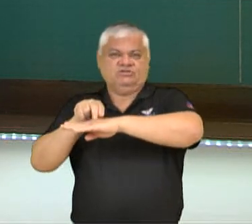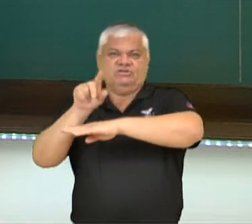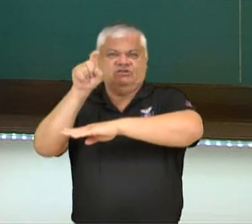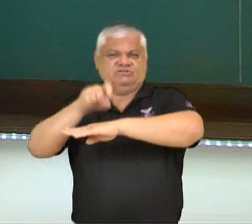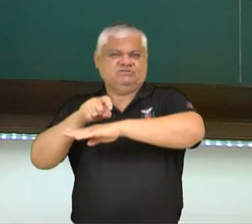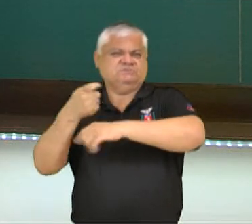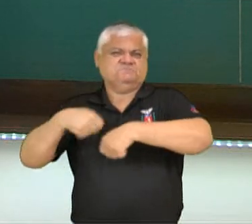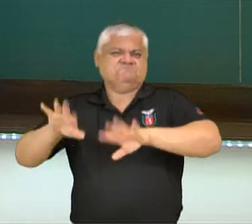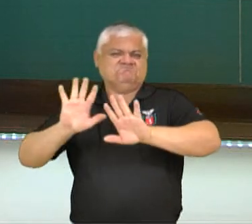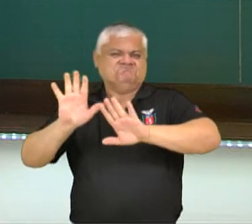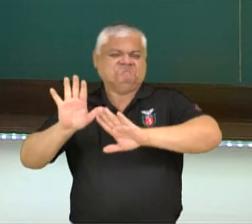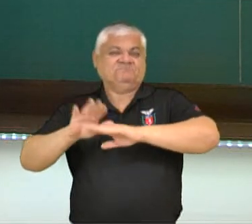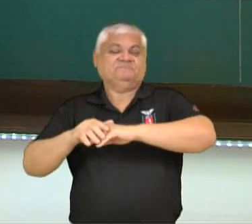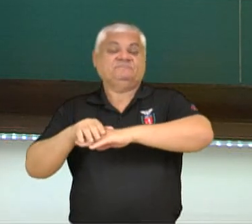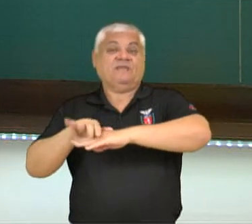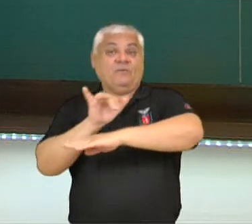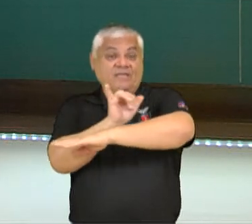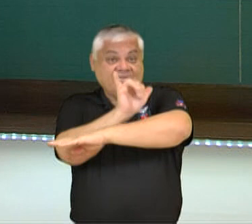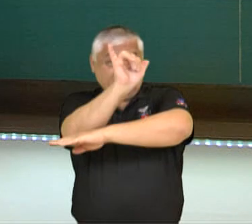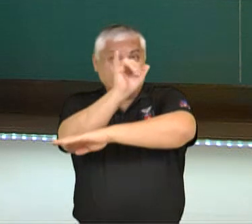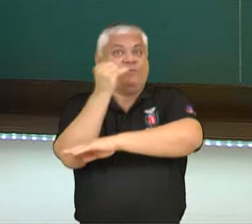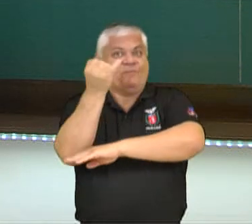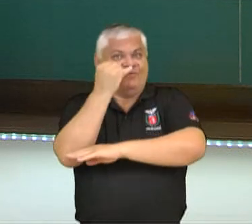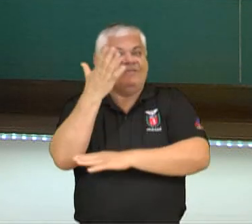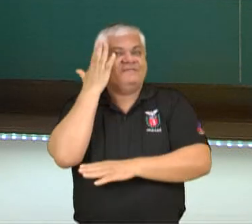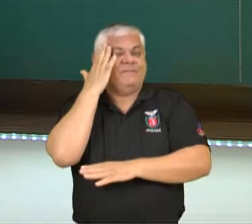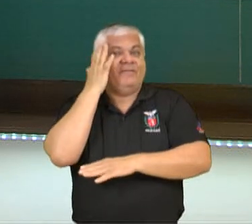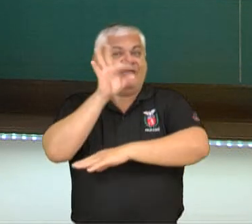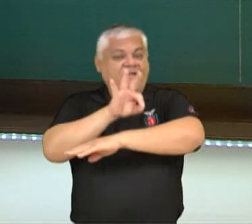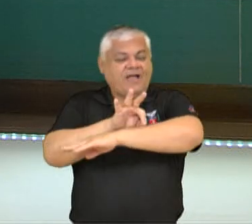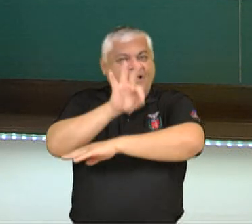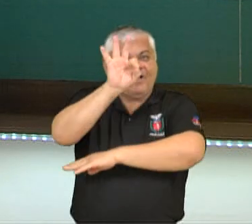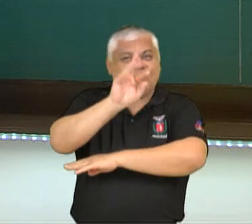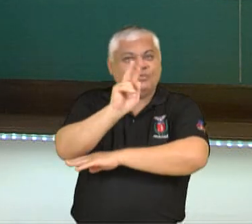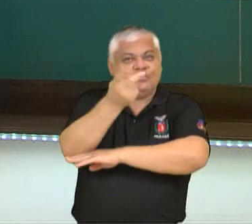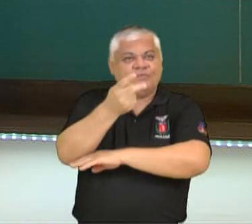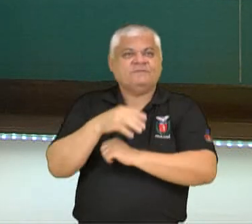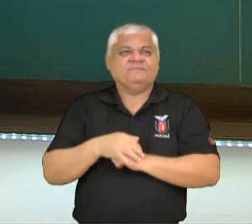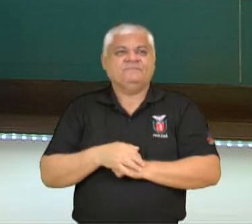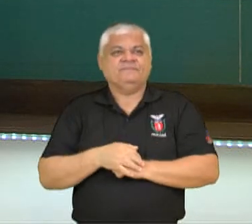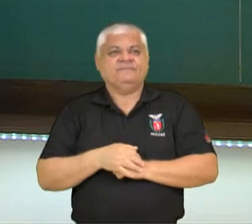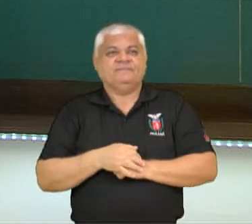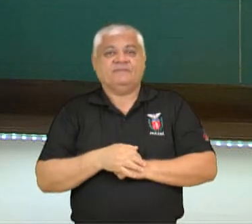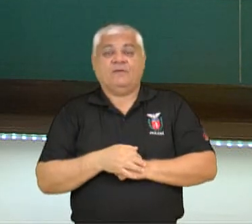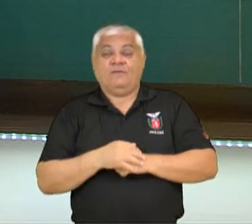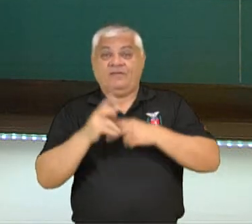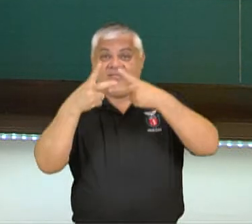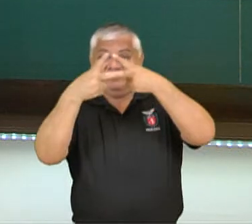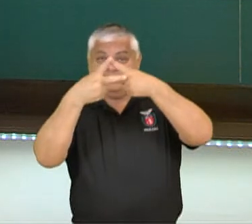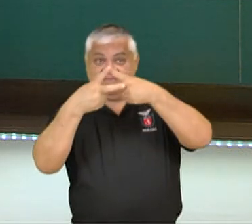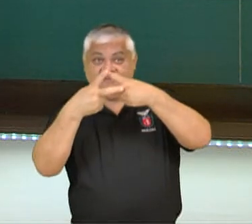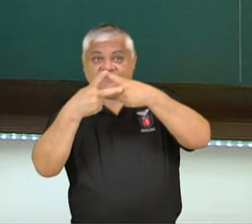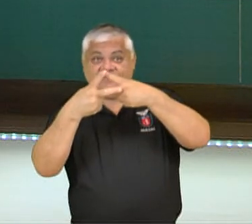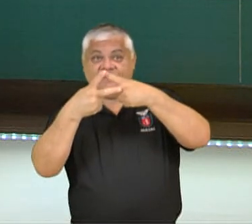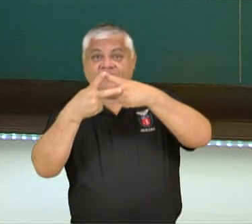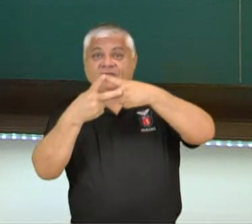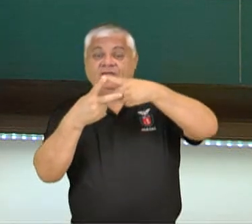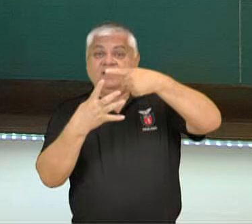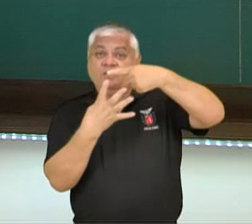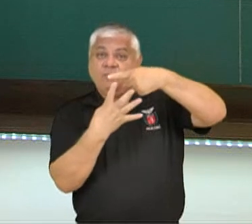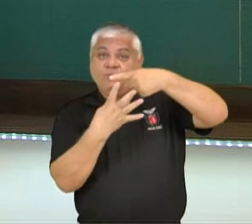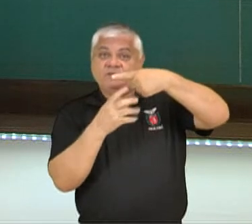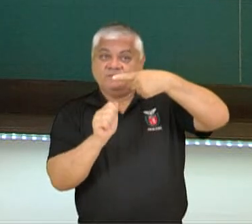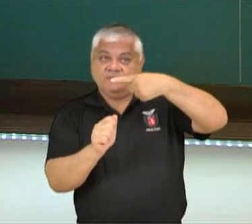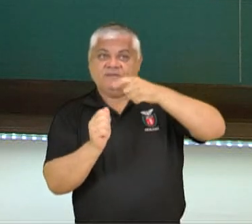para nós nesse momento. A fórmula para calcular o y do vértice é delta dividindo por 4a, né? Sinal negativo aqui na